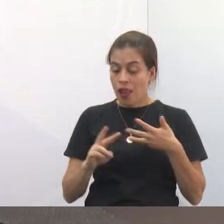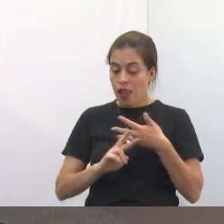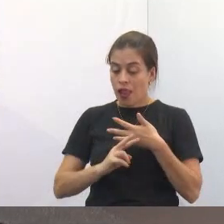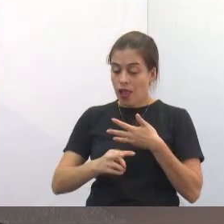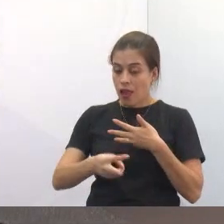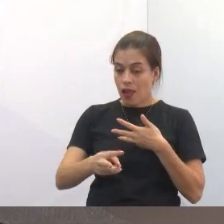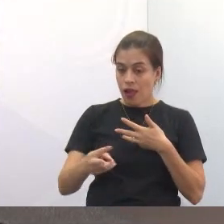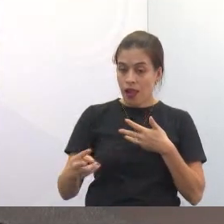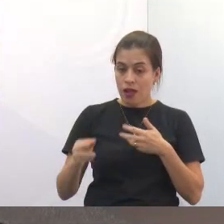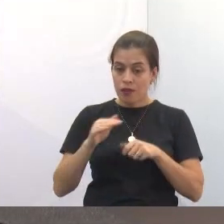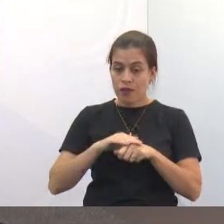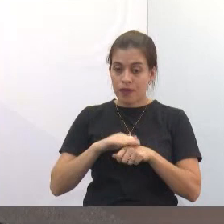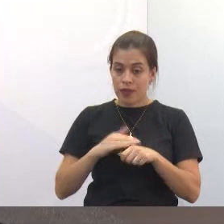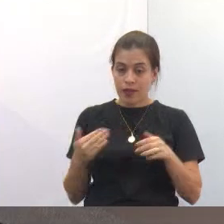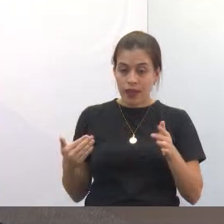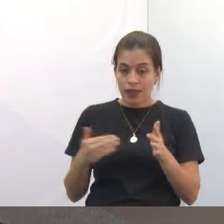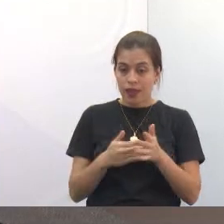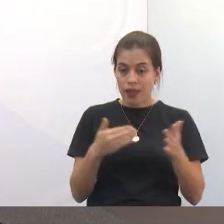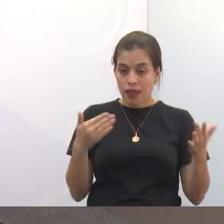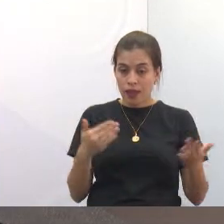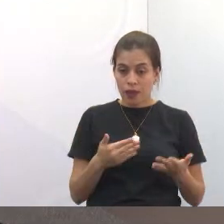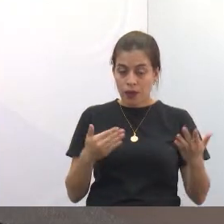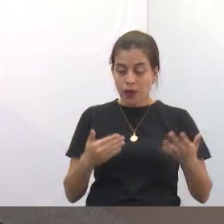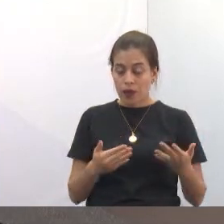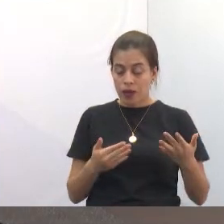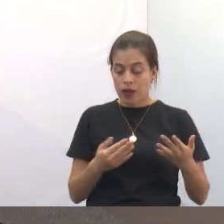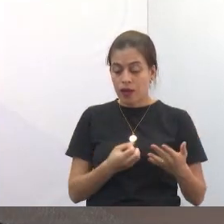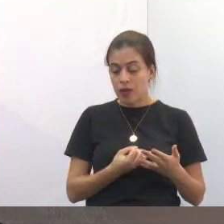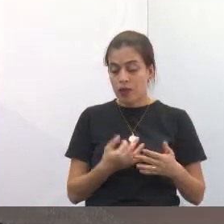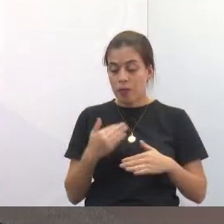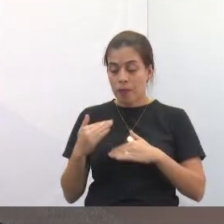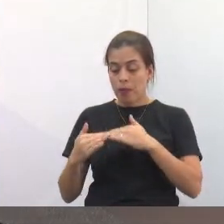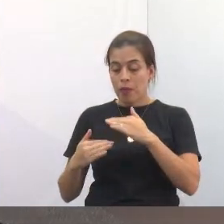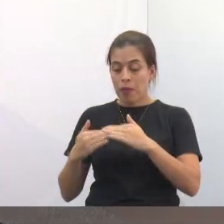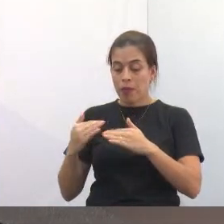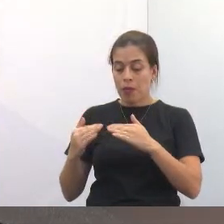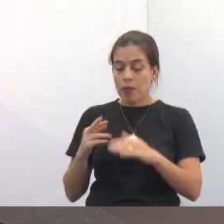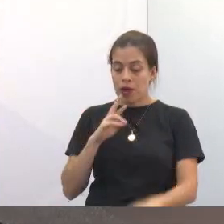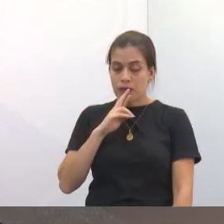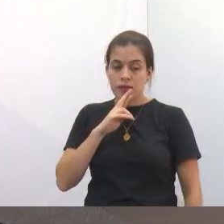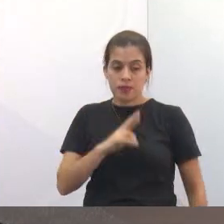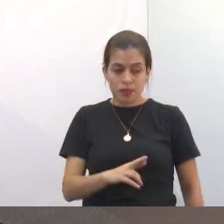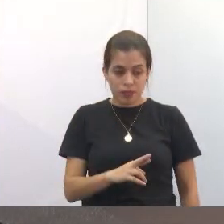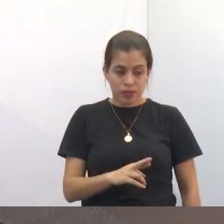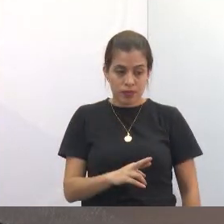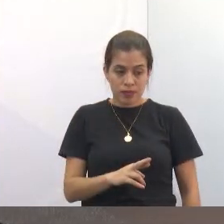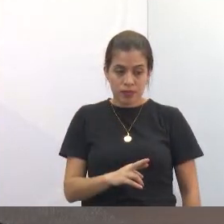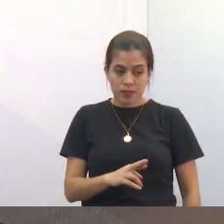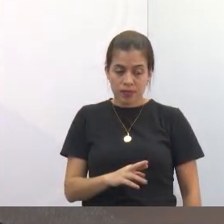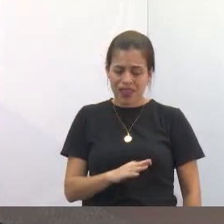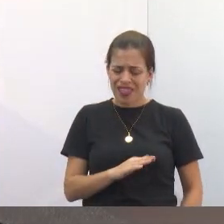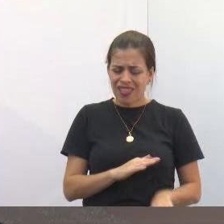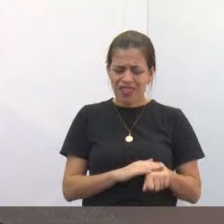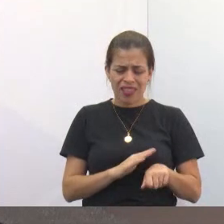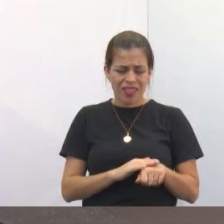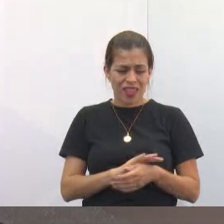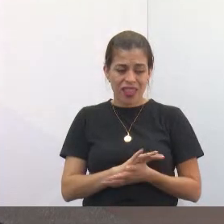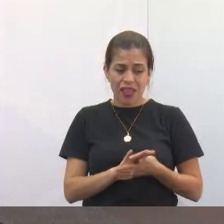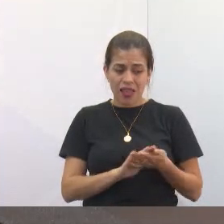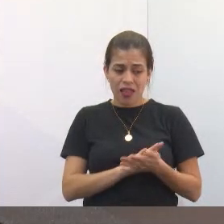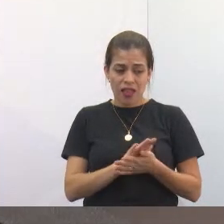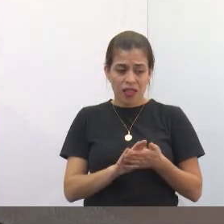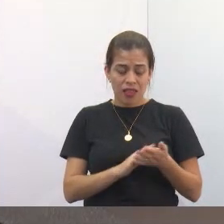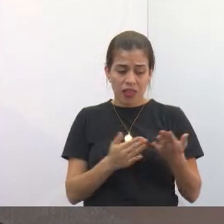realizadas até o momento e quais são os próximos passos? Resposta: nenhuma intervenção recente